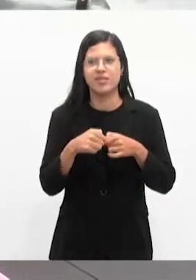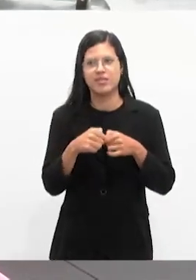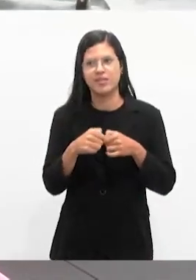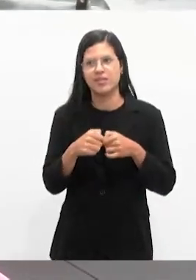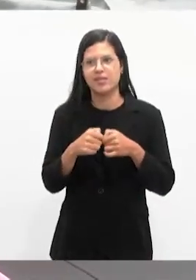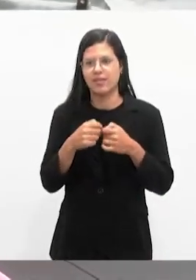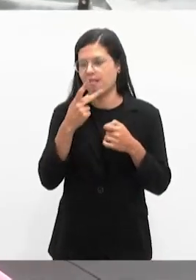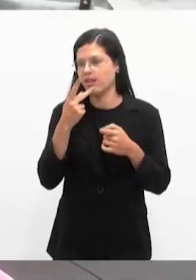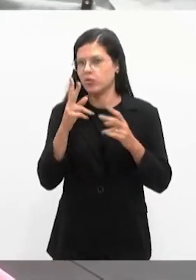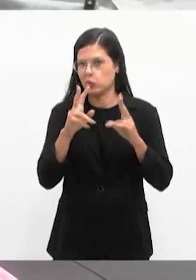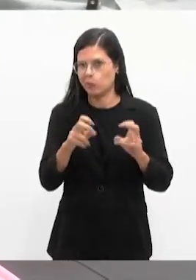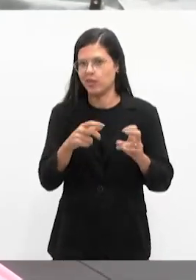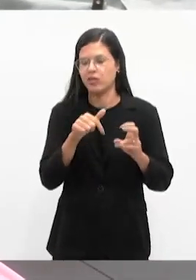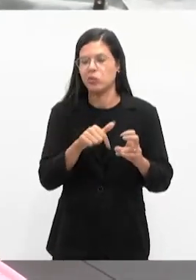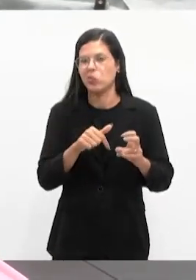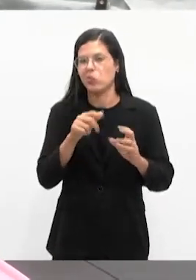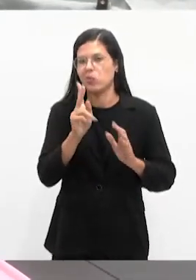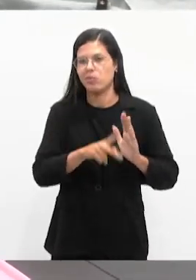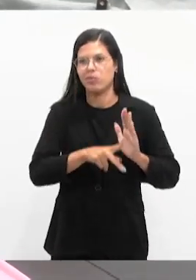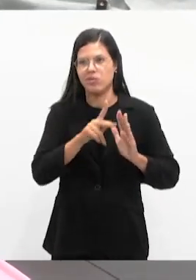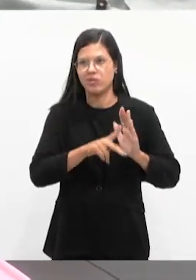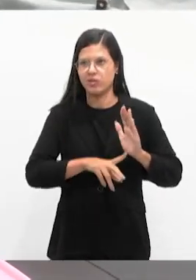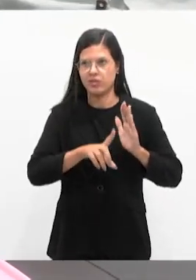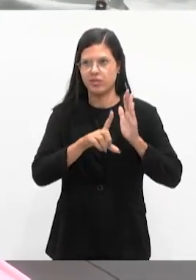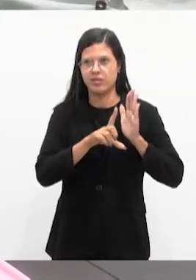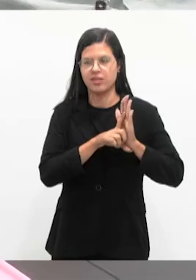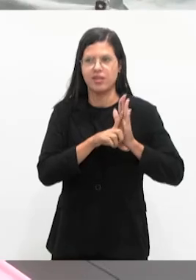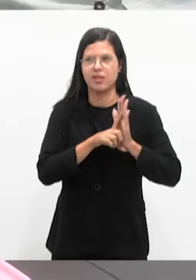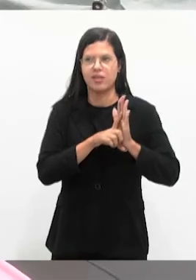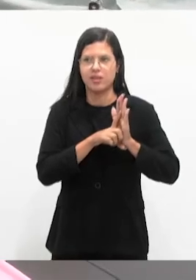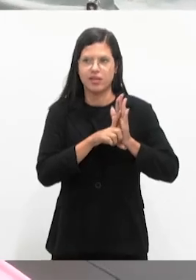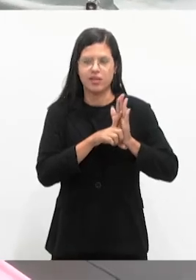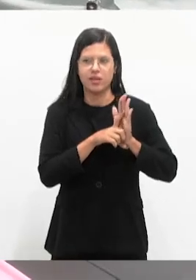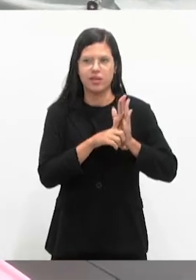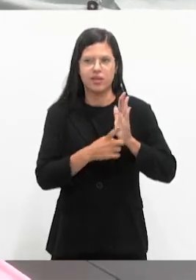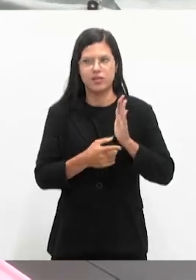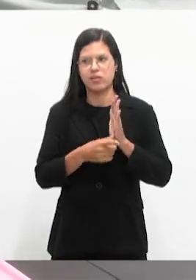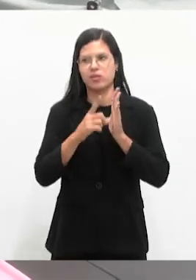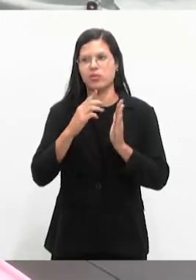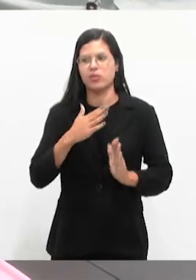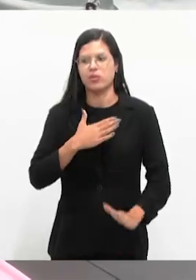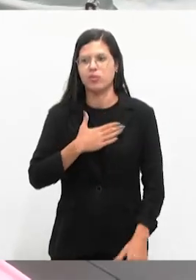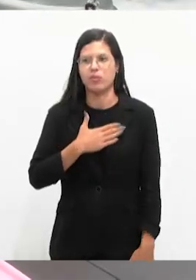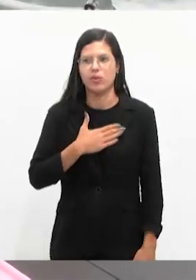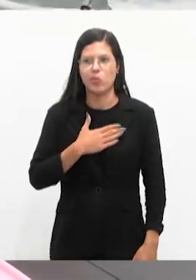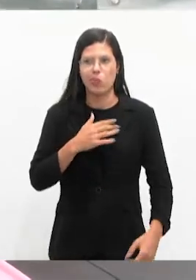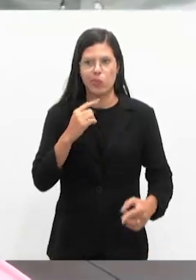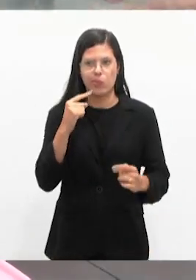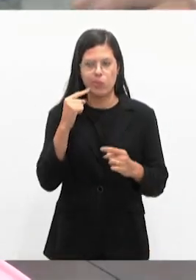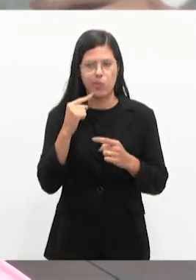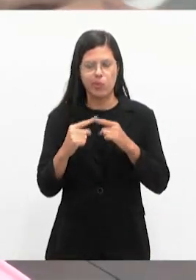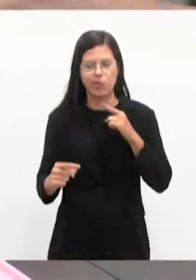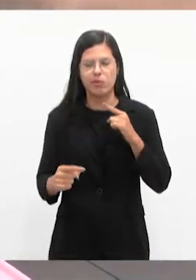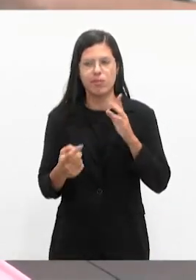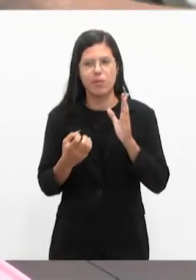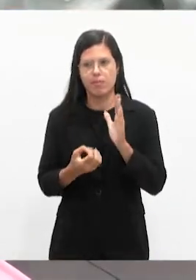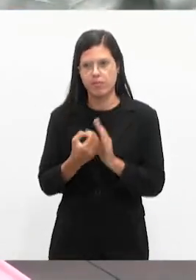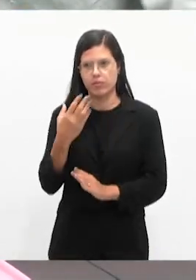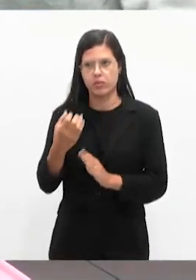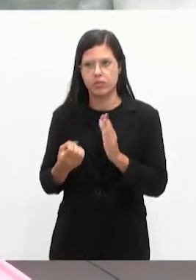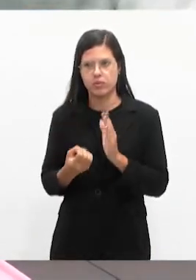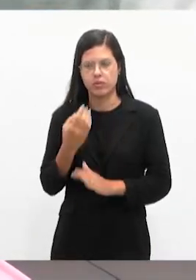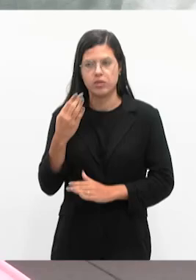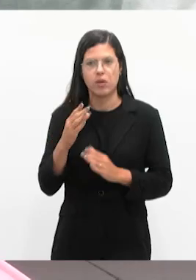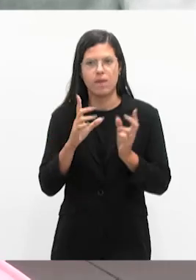do deputado Rosenberg, que pouco anterior ao meu, ele proíbe a produção, importação